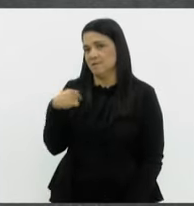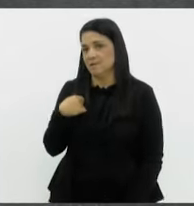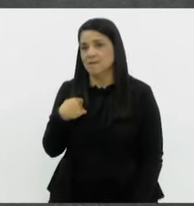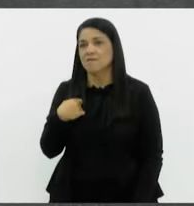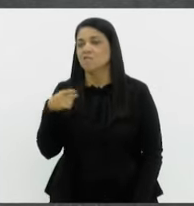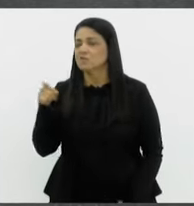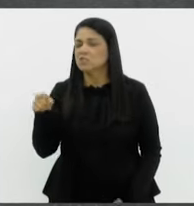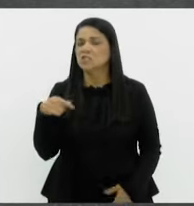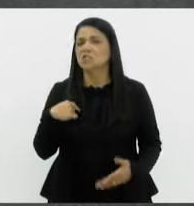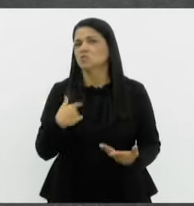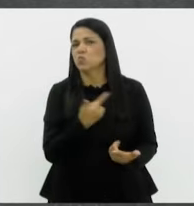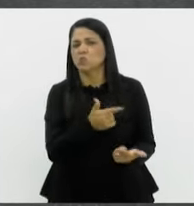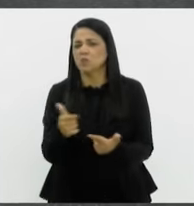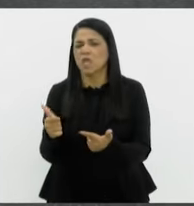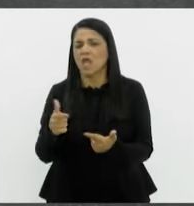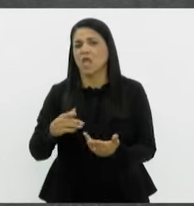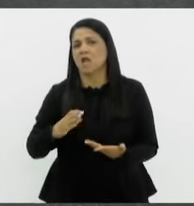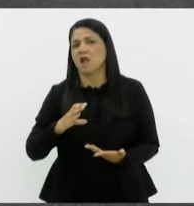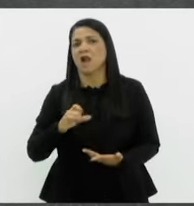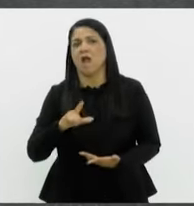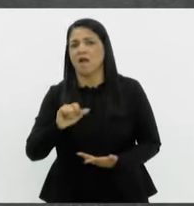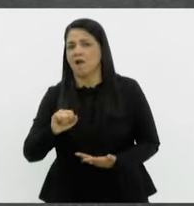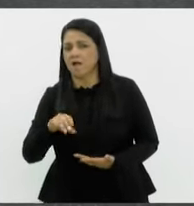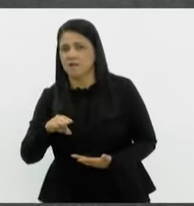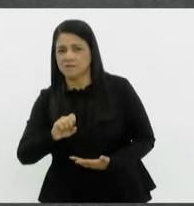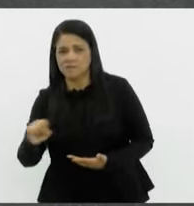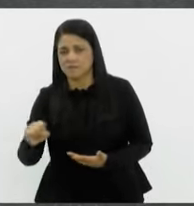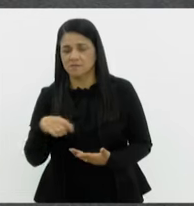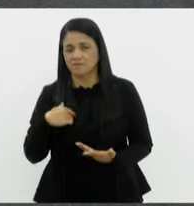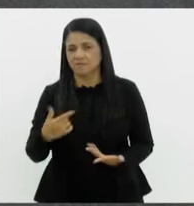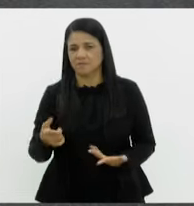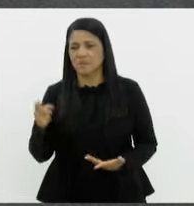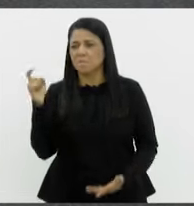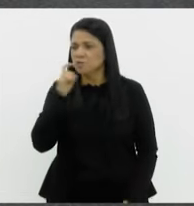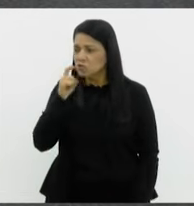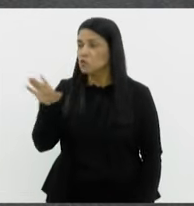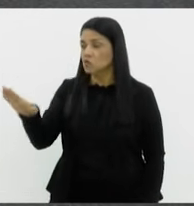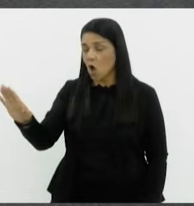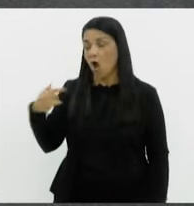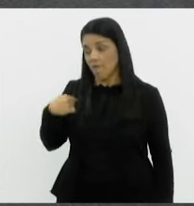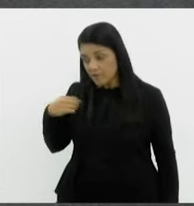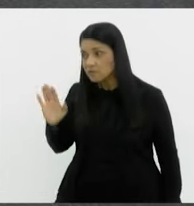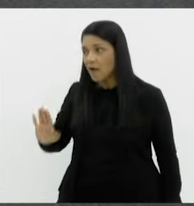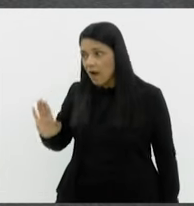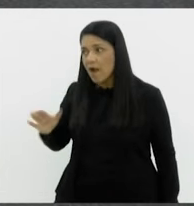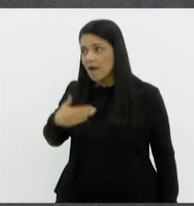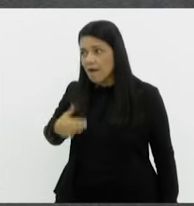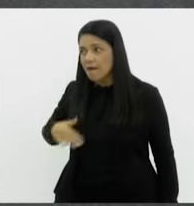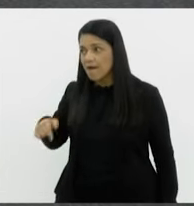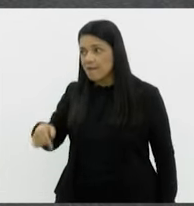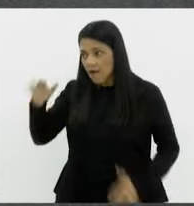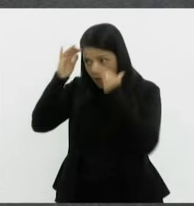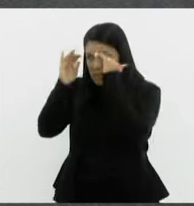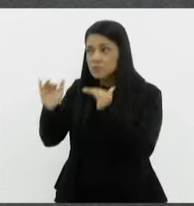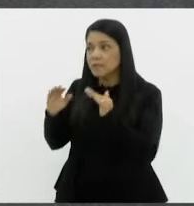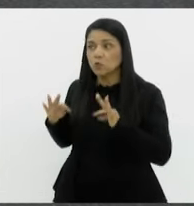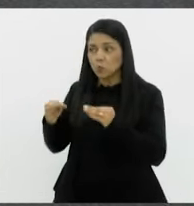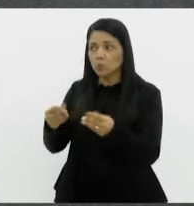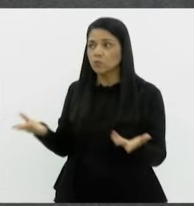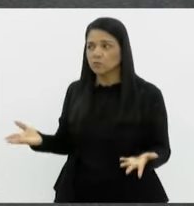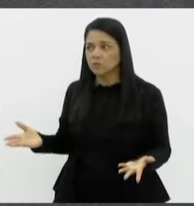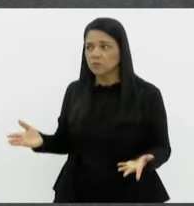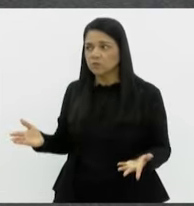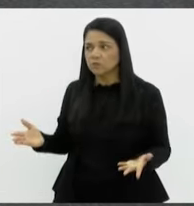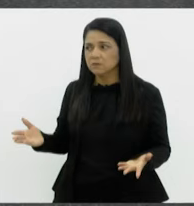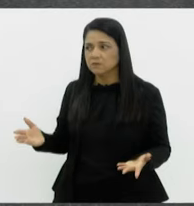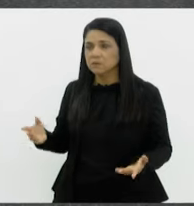desqualificado, desclassificado e mentiroso. E chega devagar, tá? porque aqui a gente respeita todo mundo.